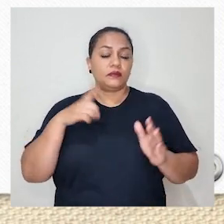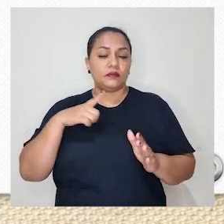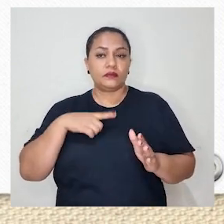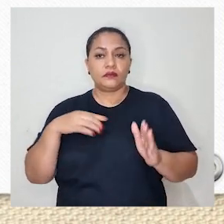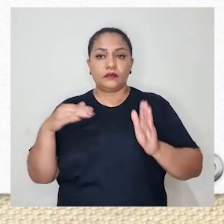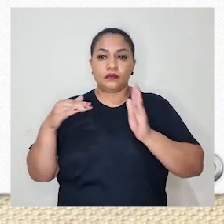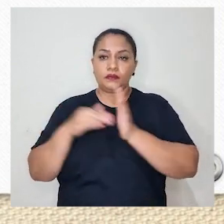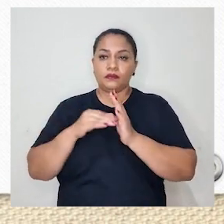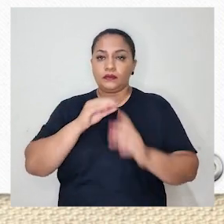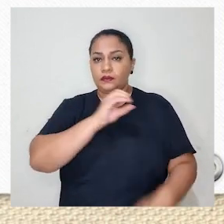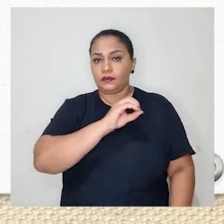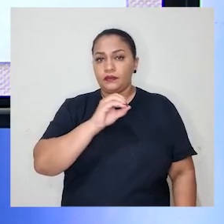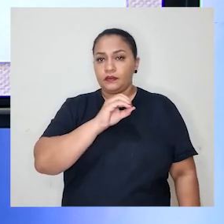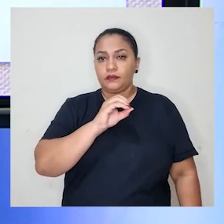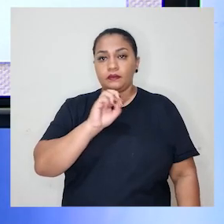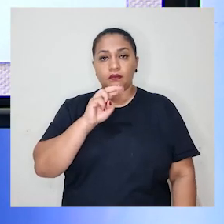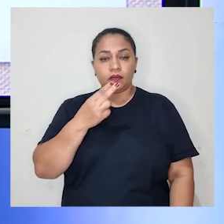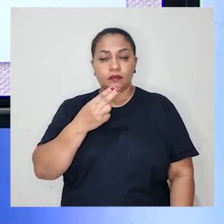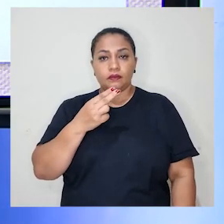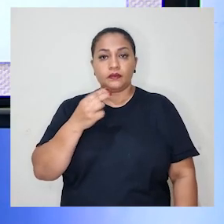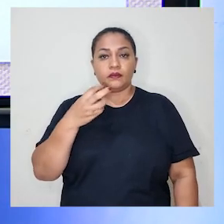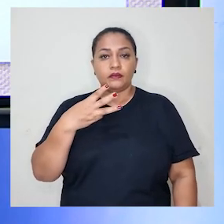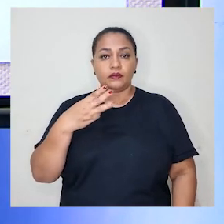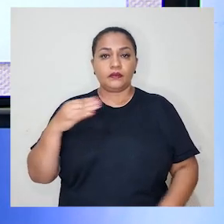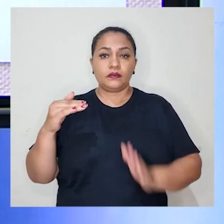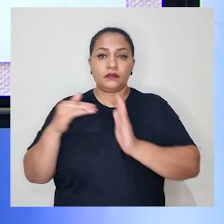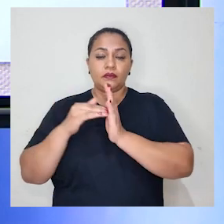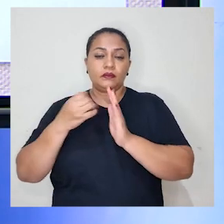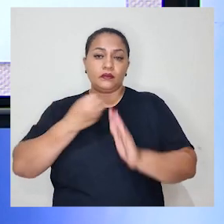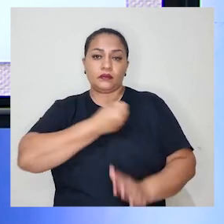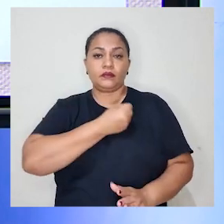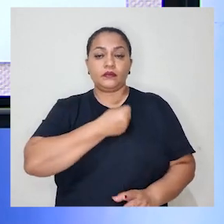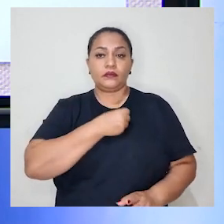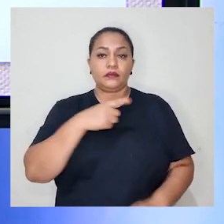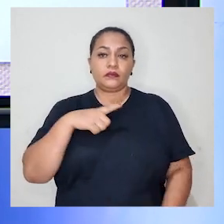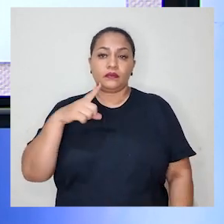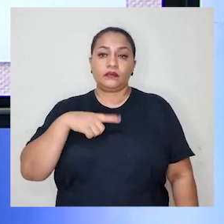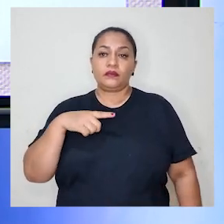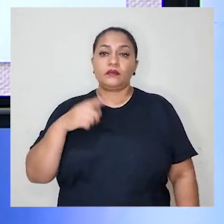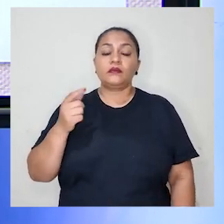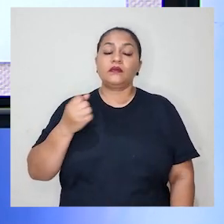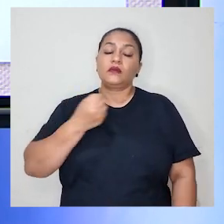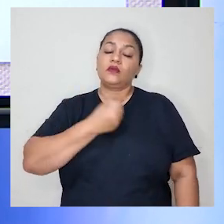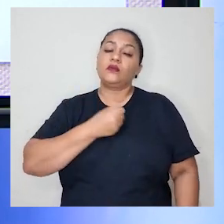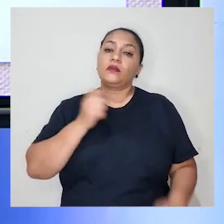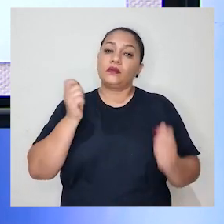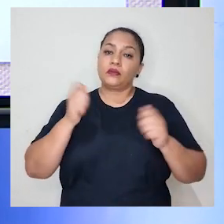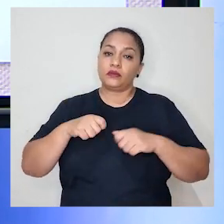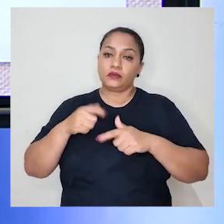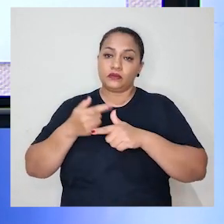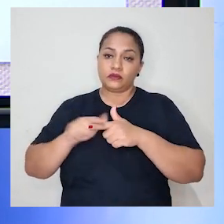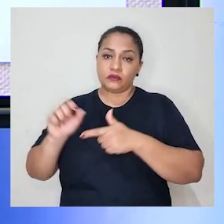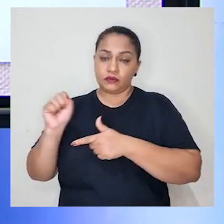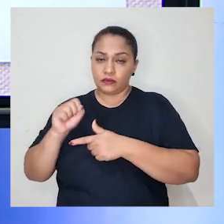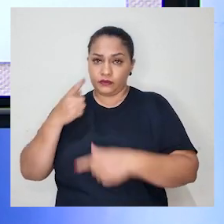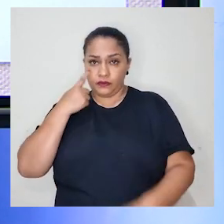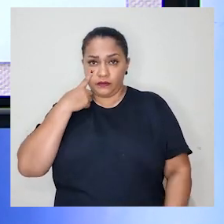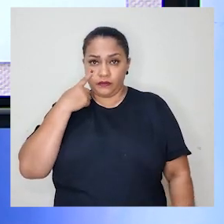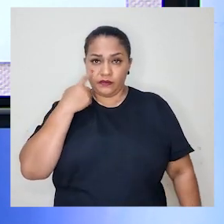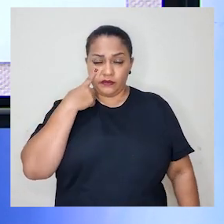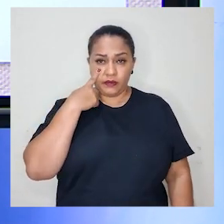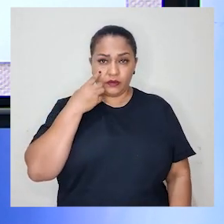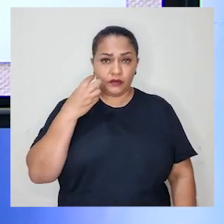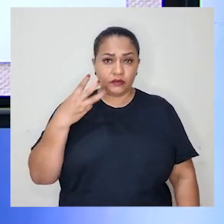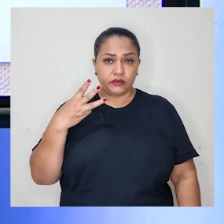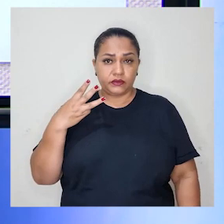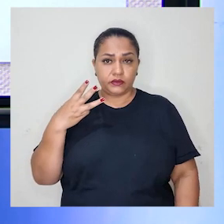terminar em 000, ou os 3 últimos algarismos têm que formar um número que é divisível por 8. Então, vamos observar